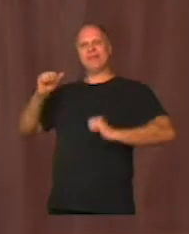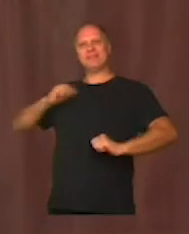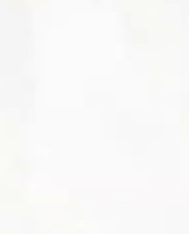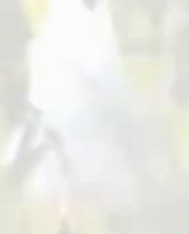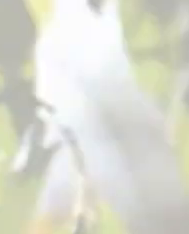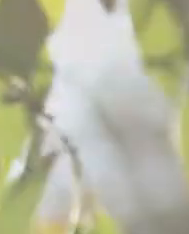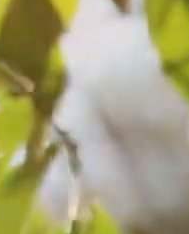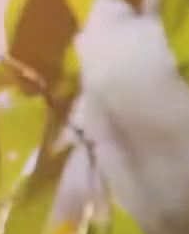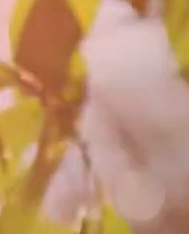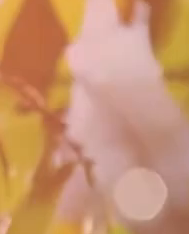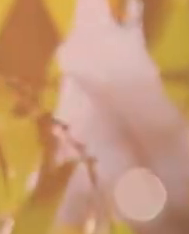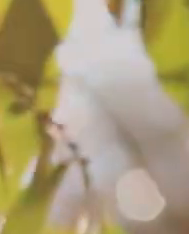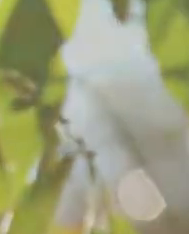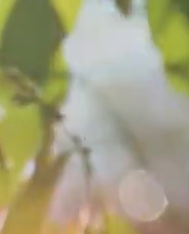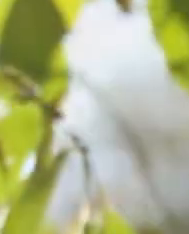teatro.